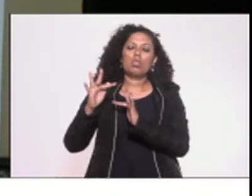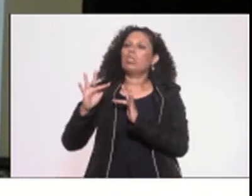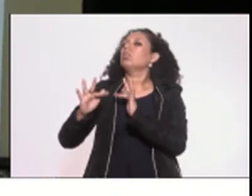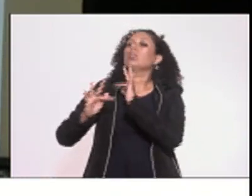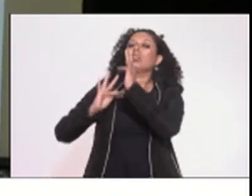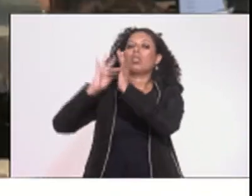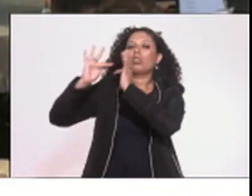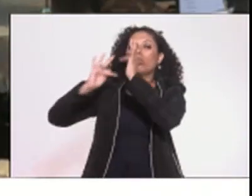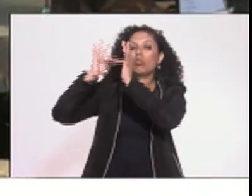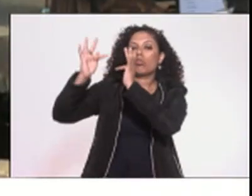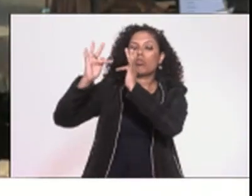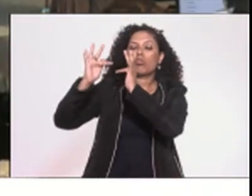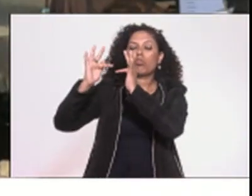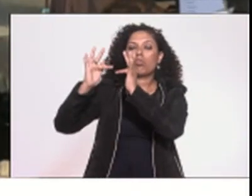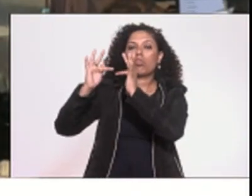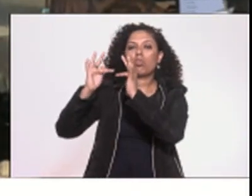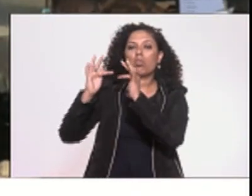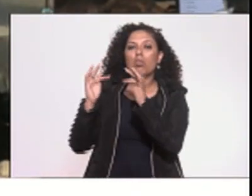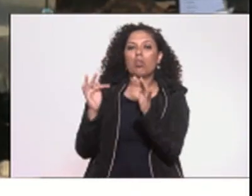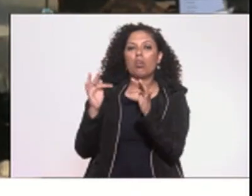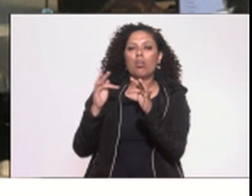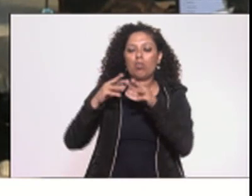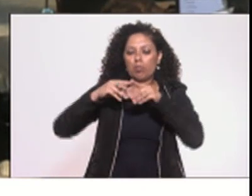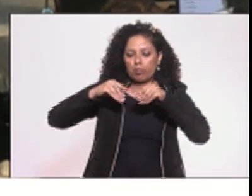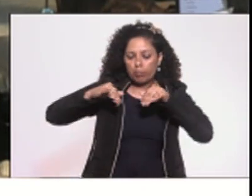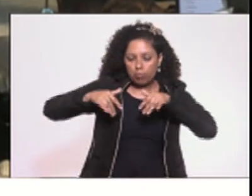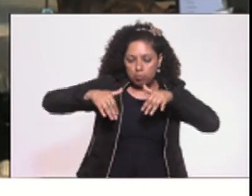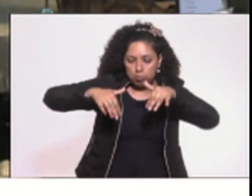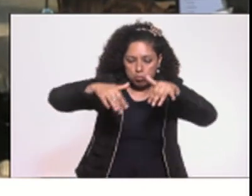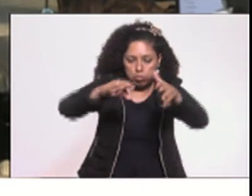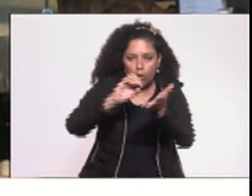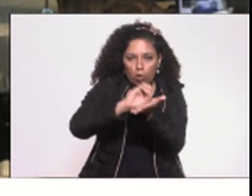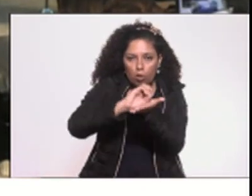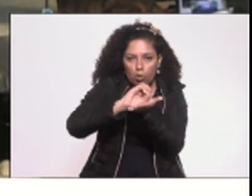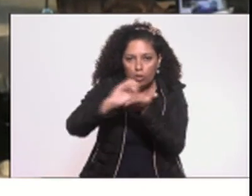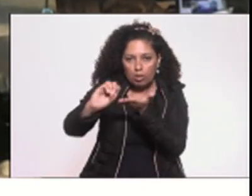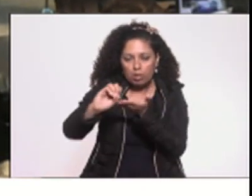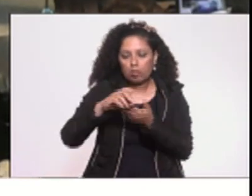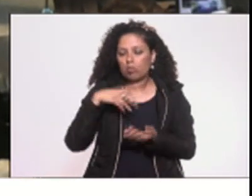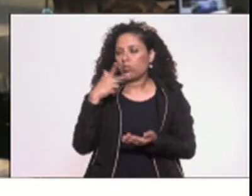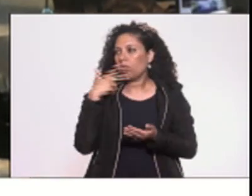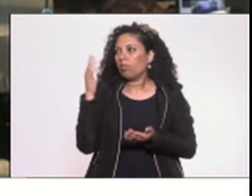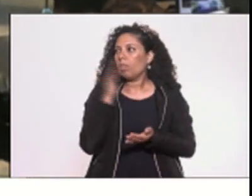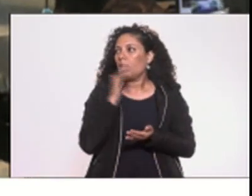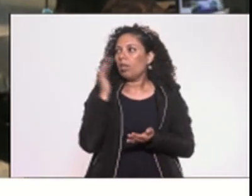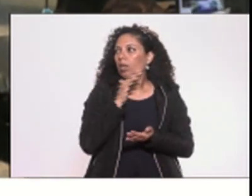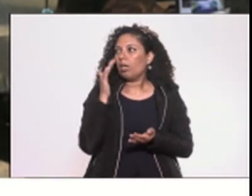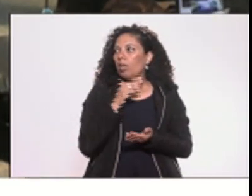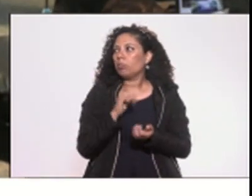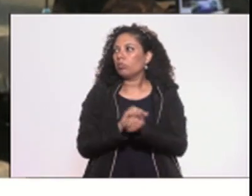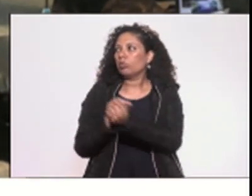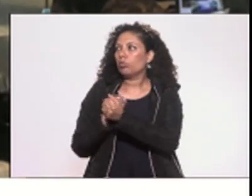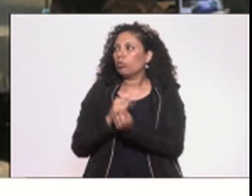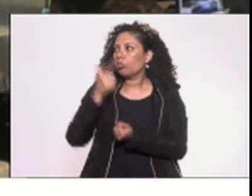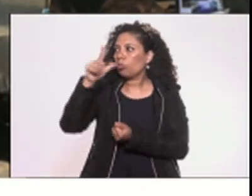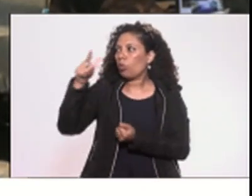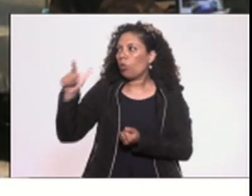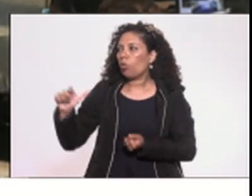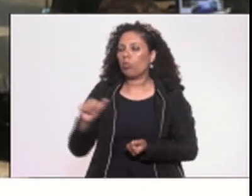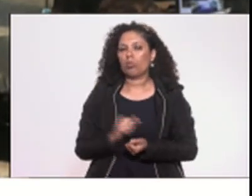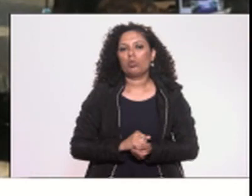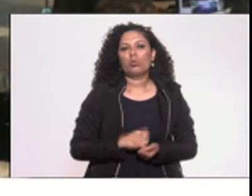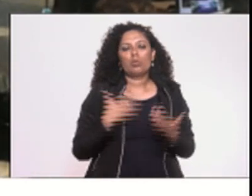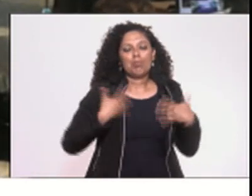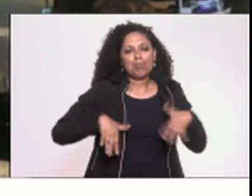para fazer esse adubo orgânico. Eu tenho que correr bastante também, assim como os outros companheiros aqui, né? A gente fica